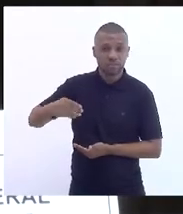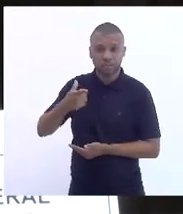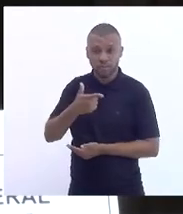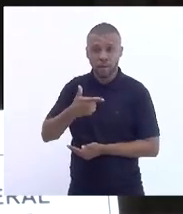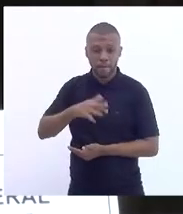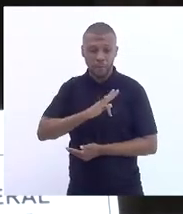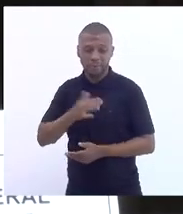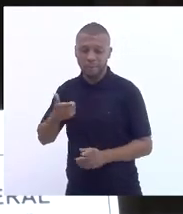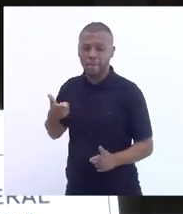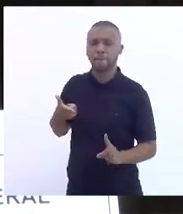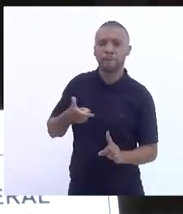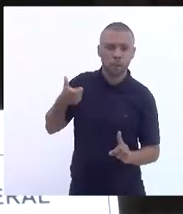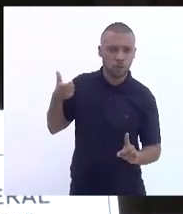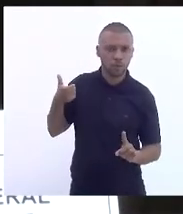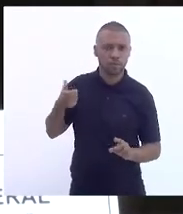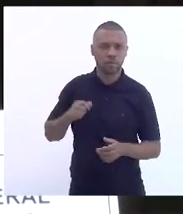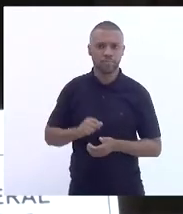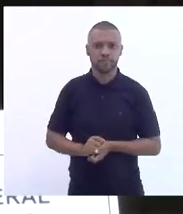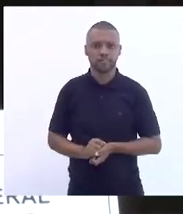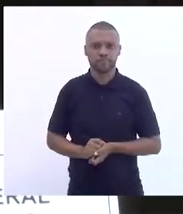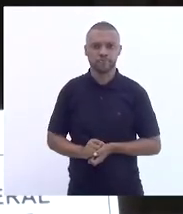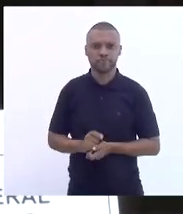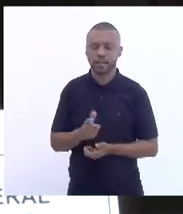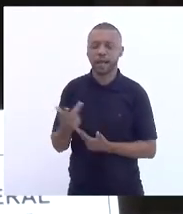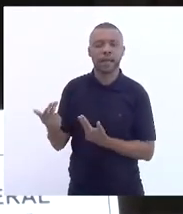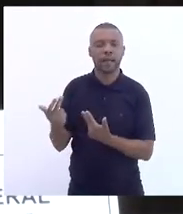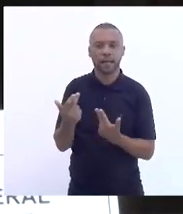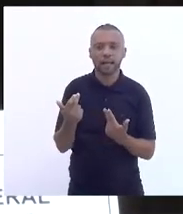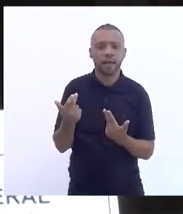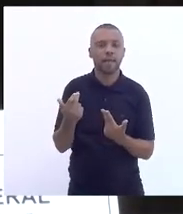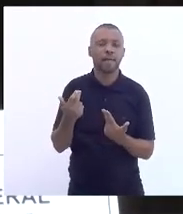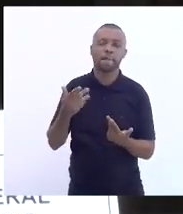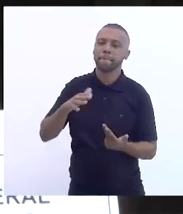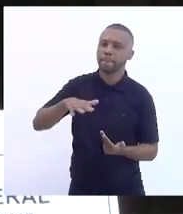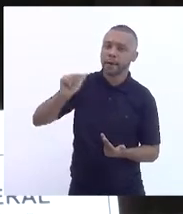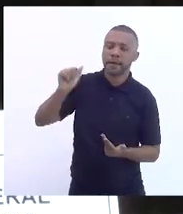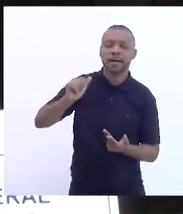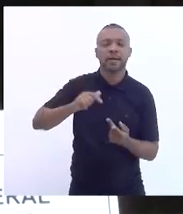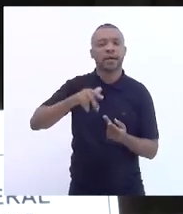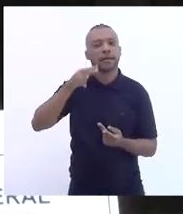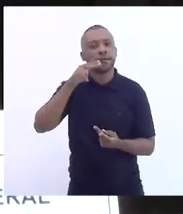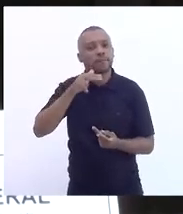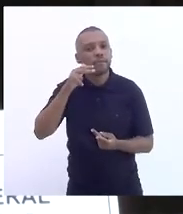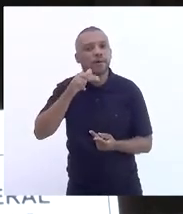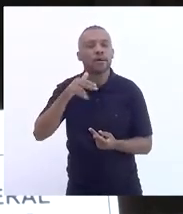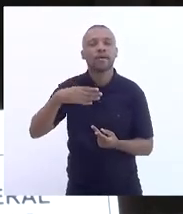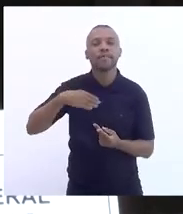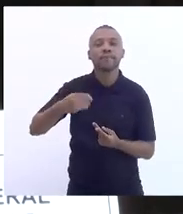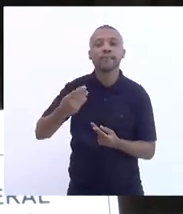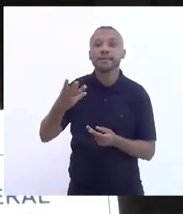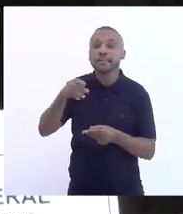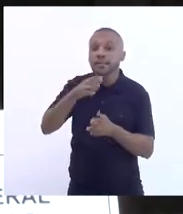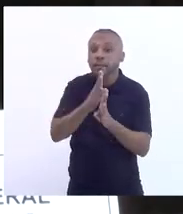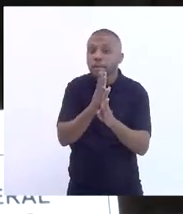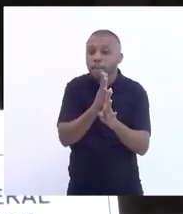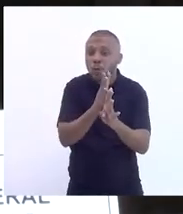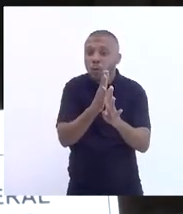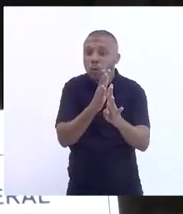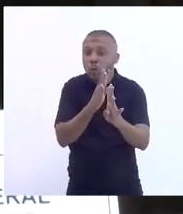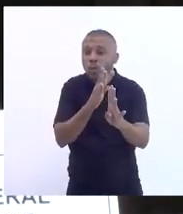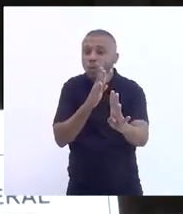do Estado Essa é a mesma mãe que tá irmã filha que tá na fila dos